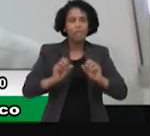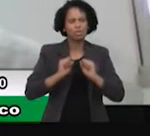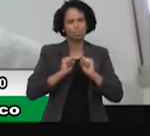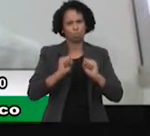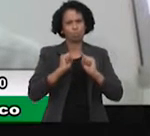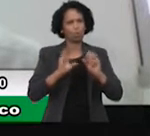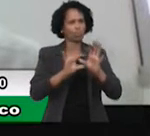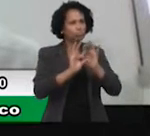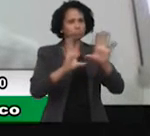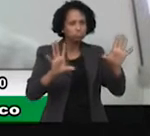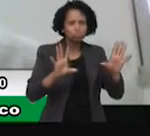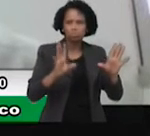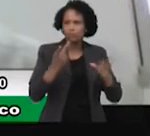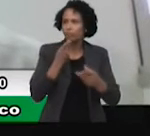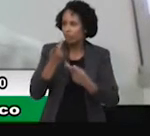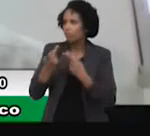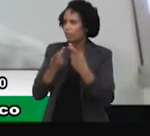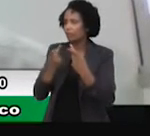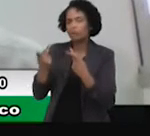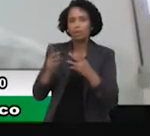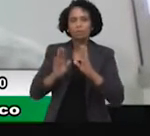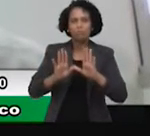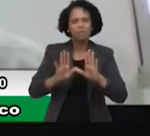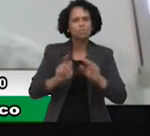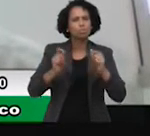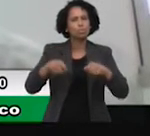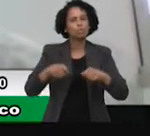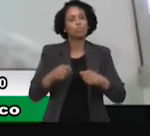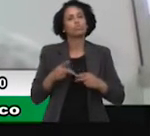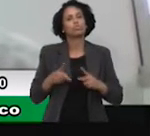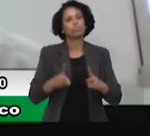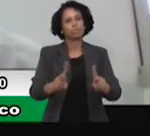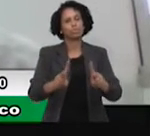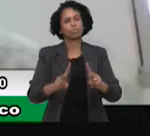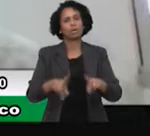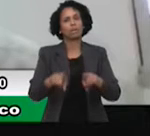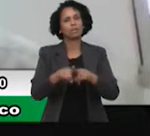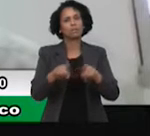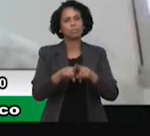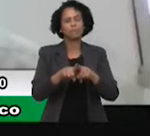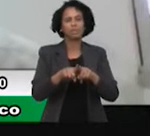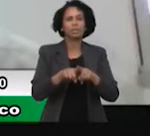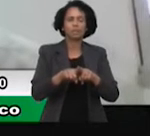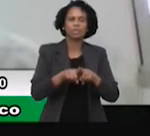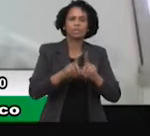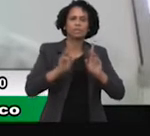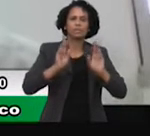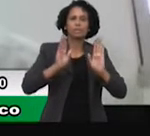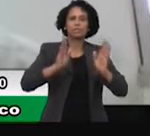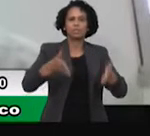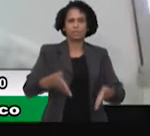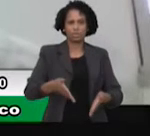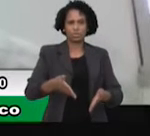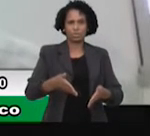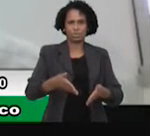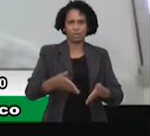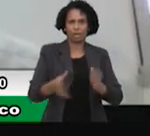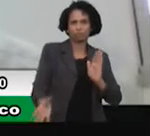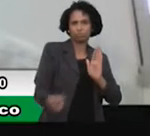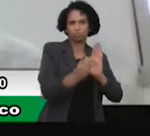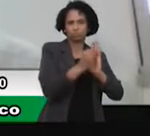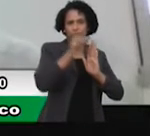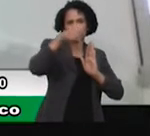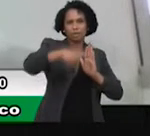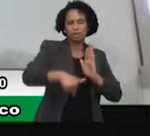Ana Paula tinha dito, e que isso possa continuar institucionalizado aqui nesta casa, de modo que aqui